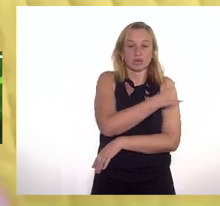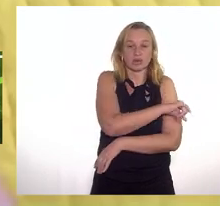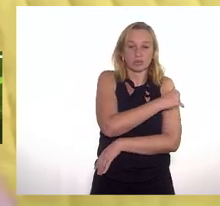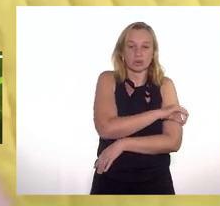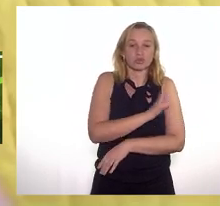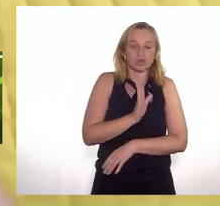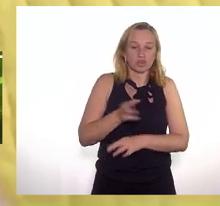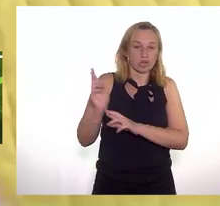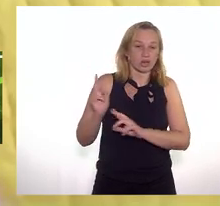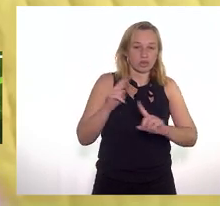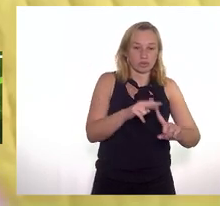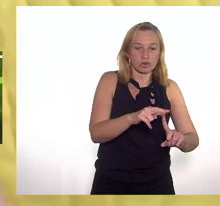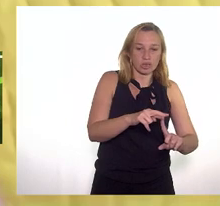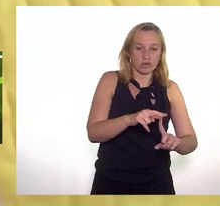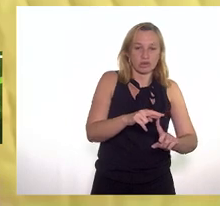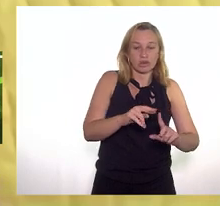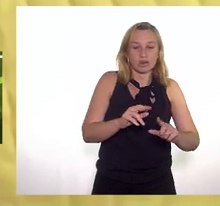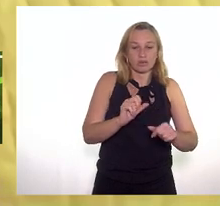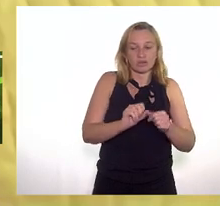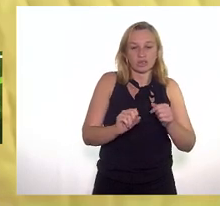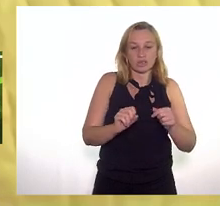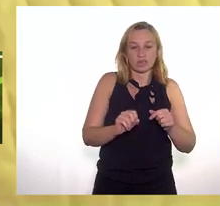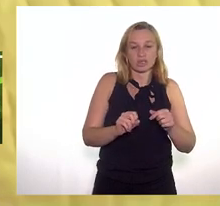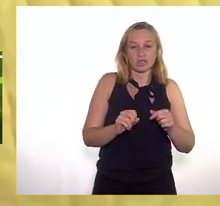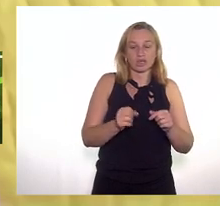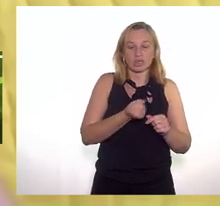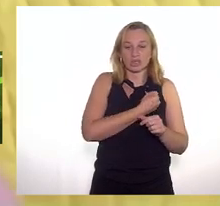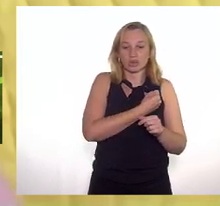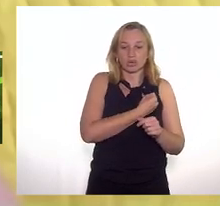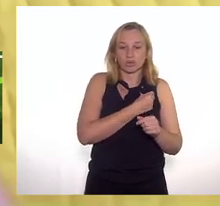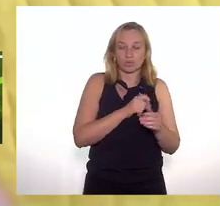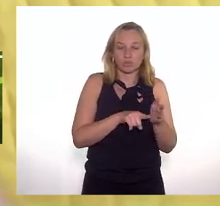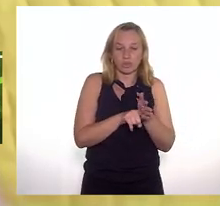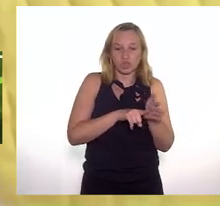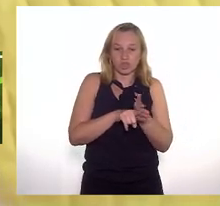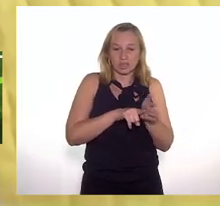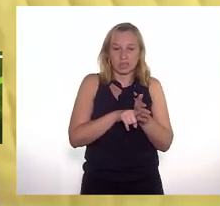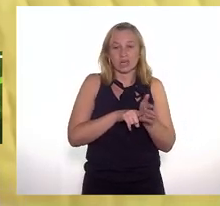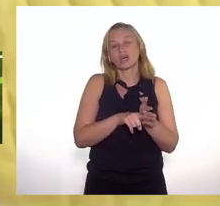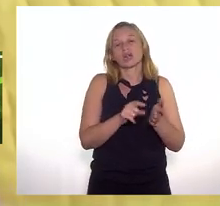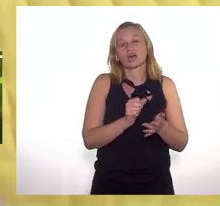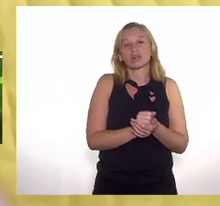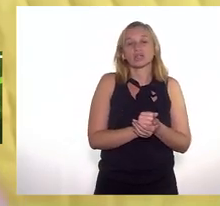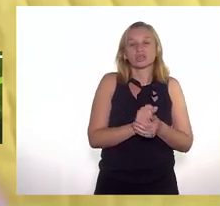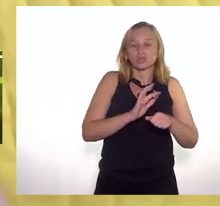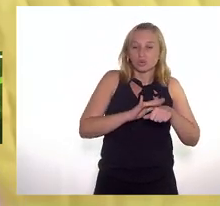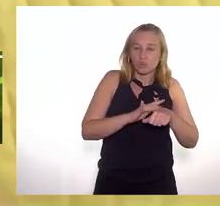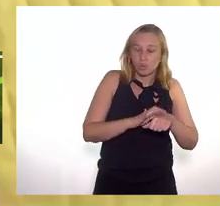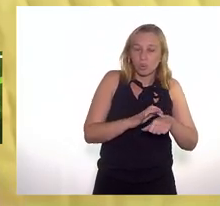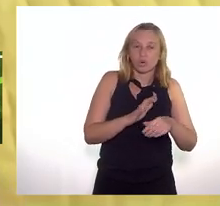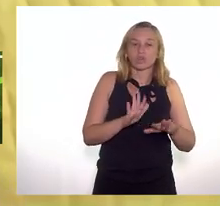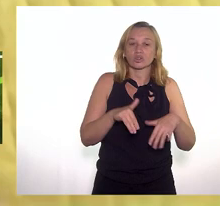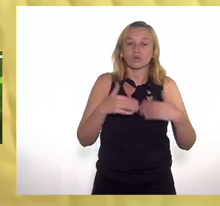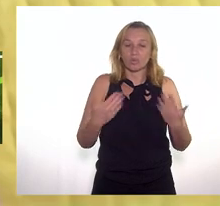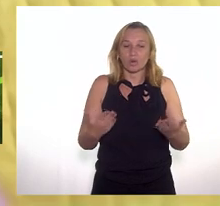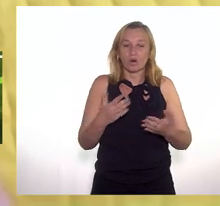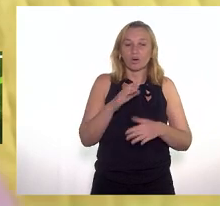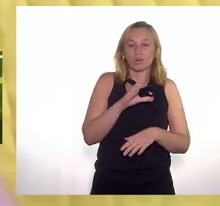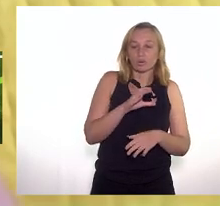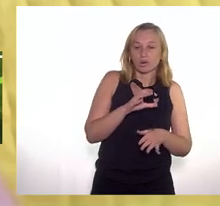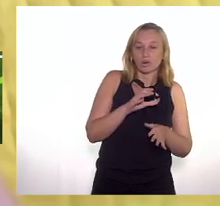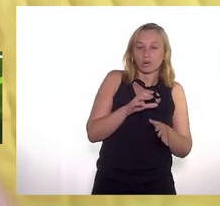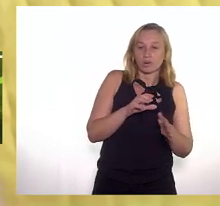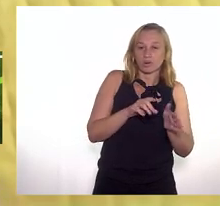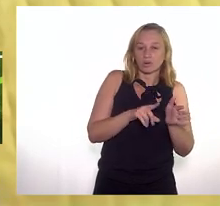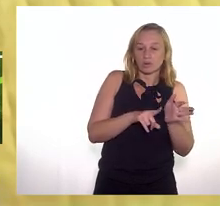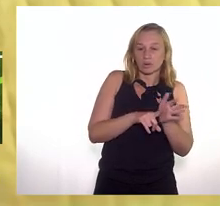está responsável por fazer esse levantamento, que inclui frequência das doenças, qual o quadro clínico,